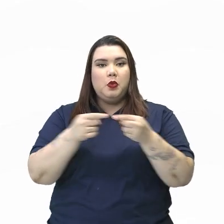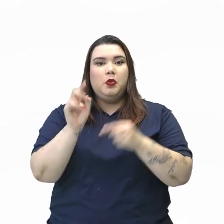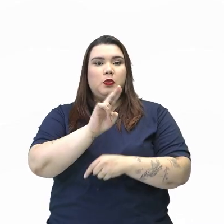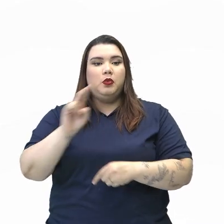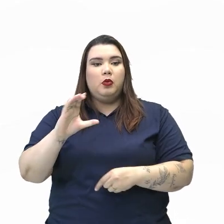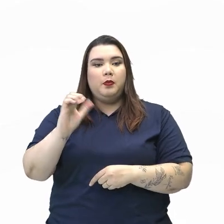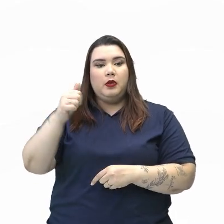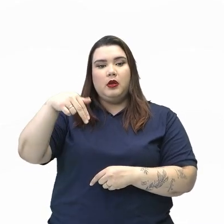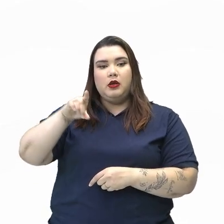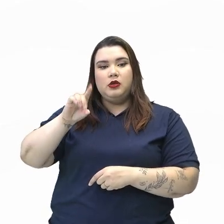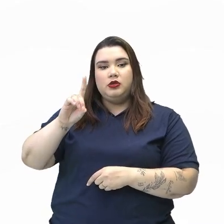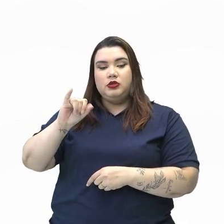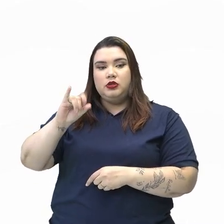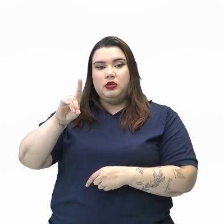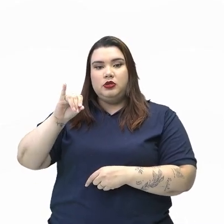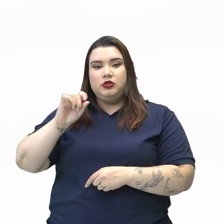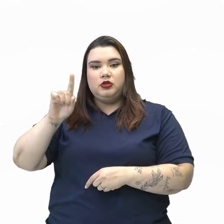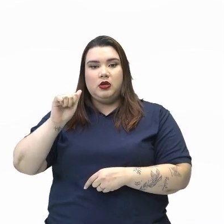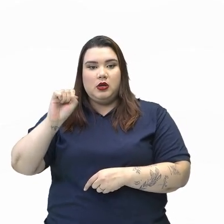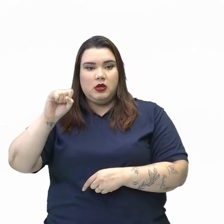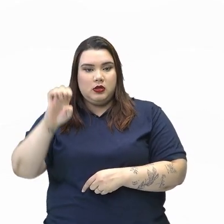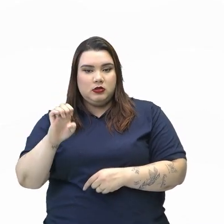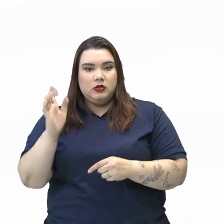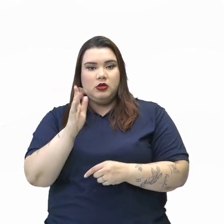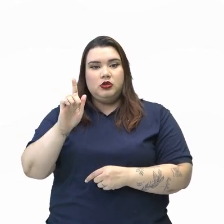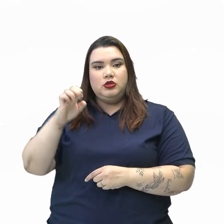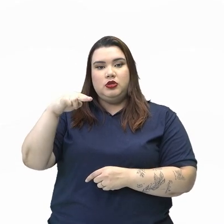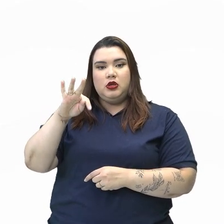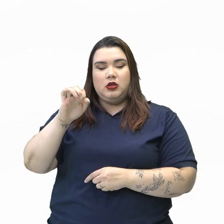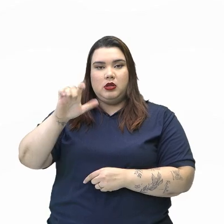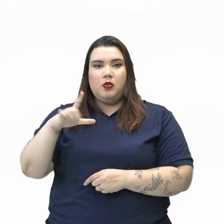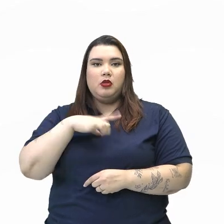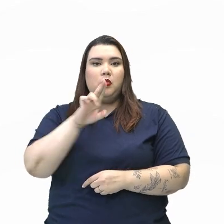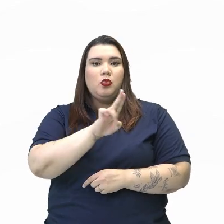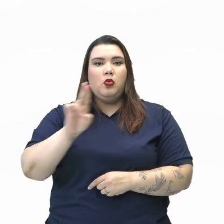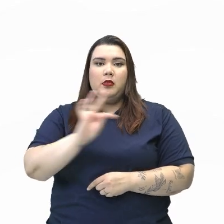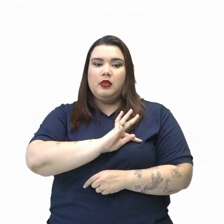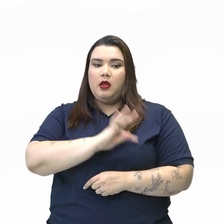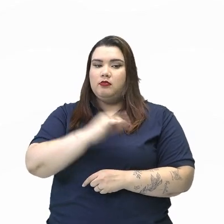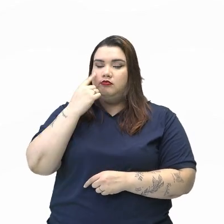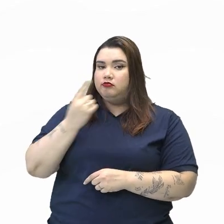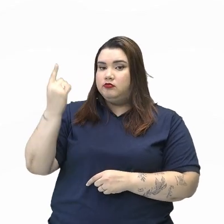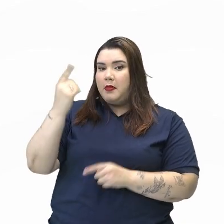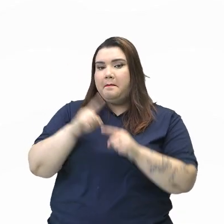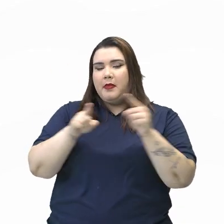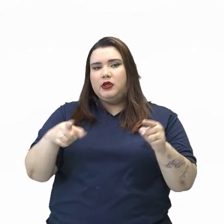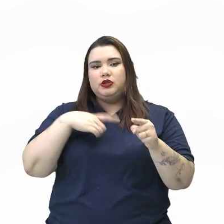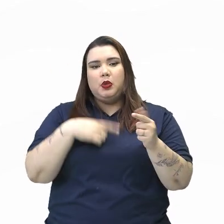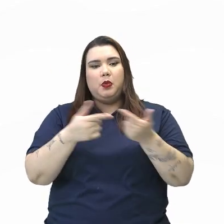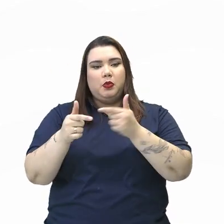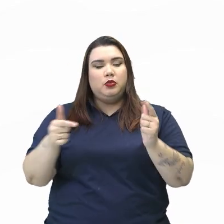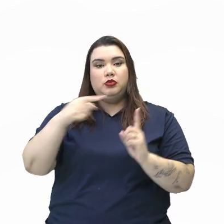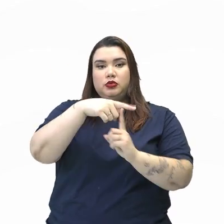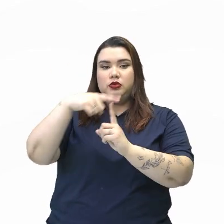candidíase genital, que é provocada aí pelo agente etiológico Candida albicans, mas também tem outras espécies, né, que